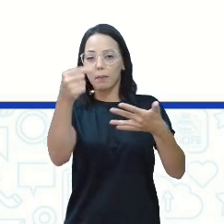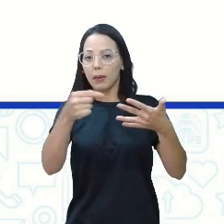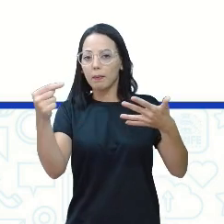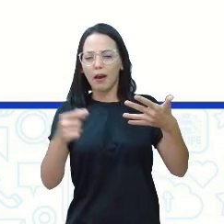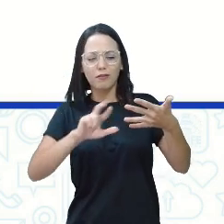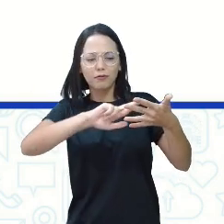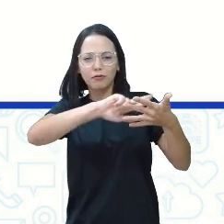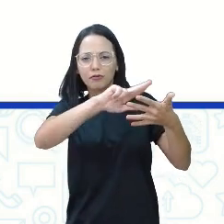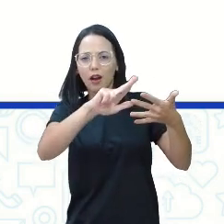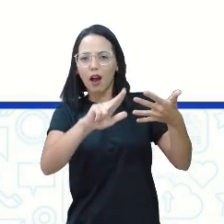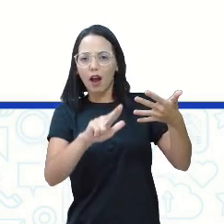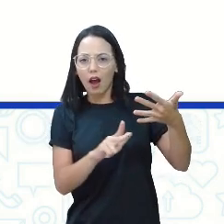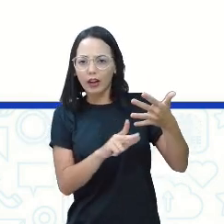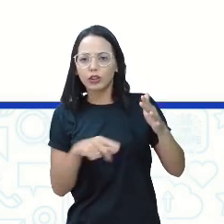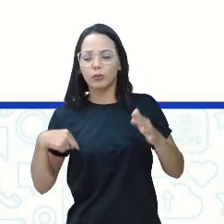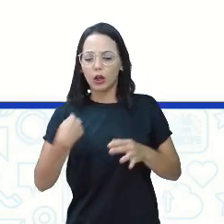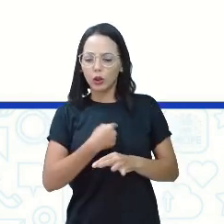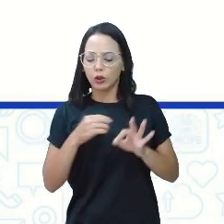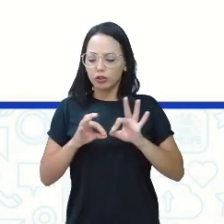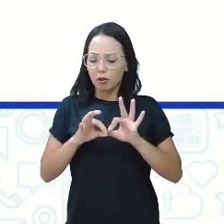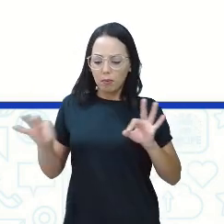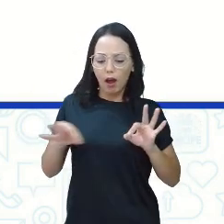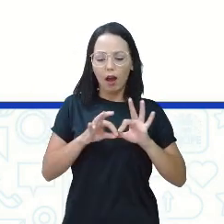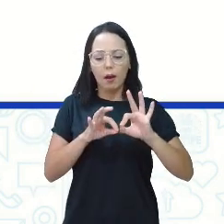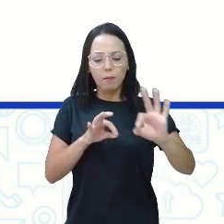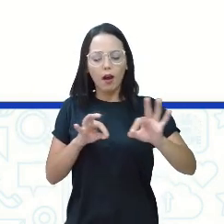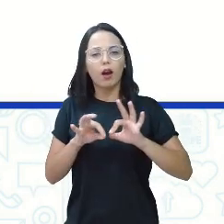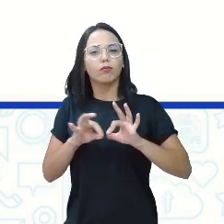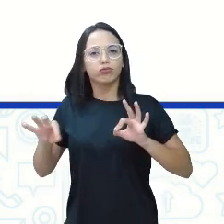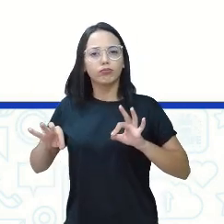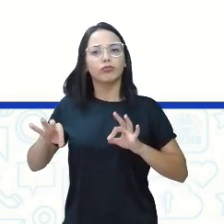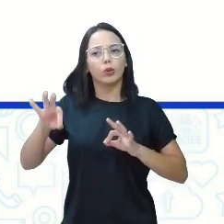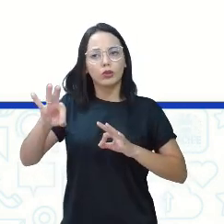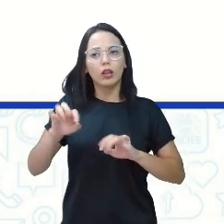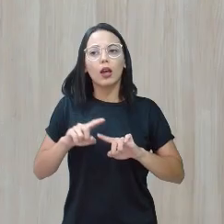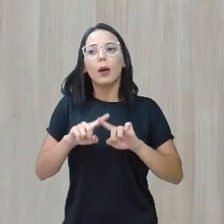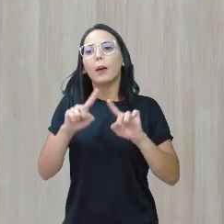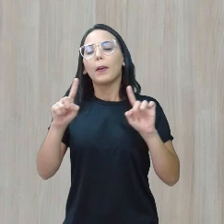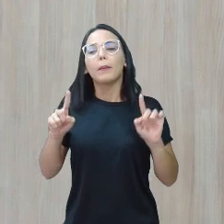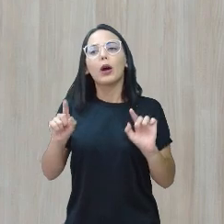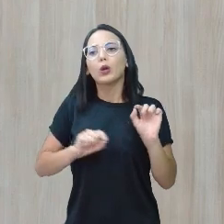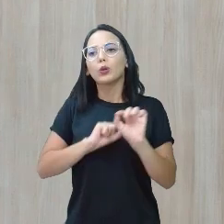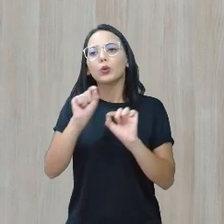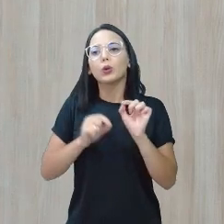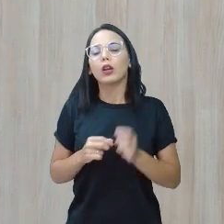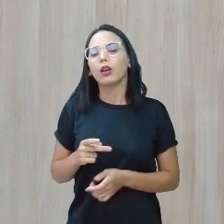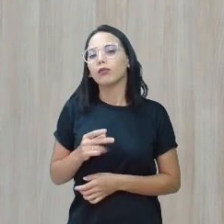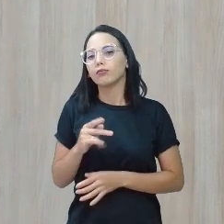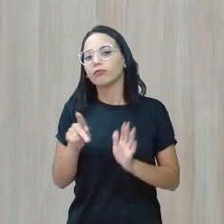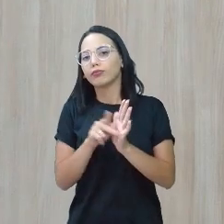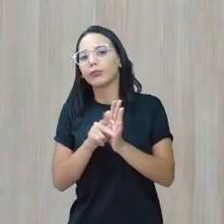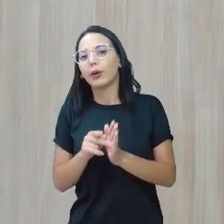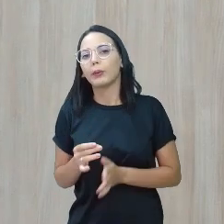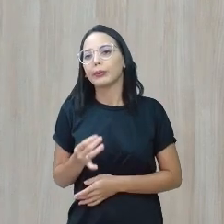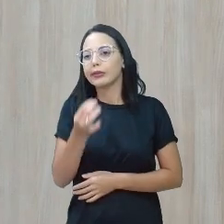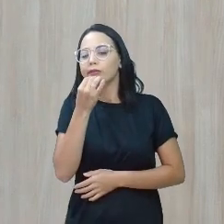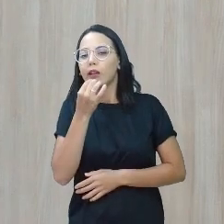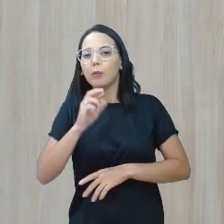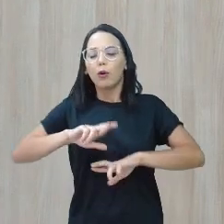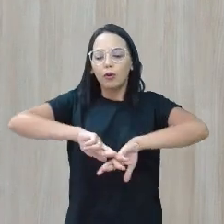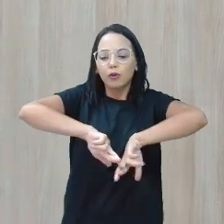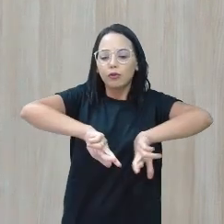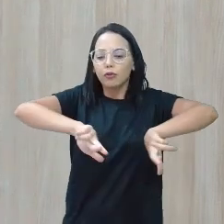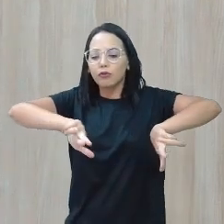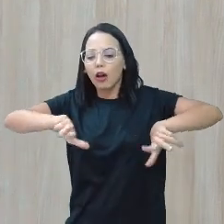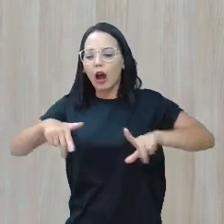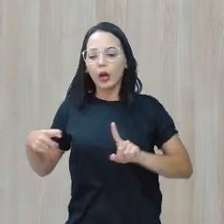gente faça essa medição de comprimento e tudo mais, mas que como eu tenho vários tipos de